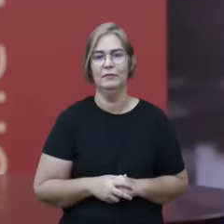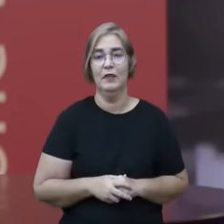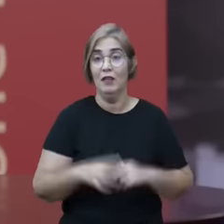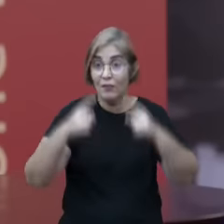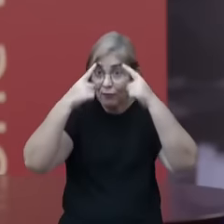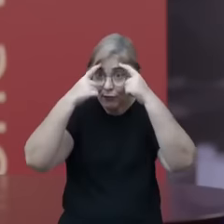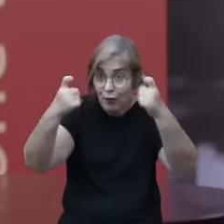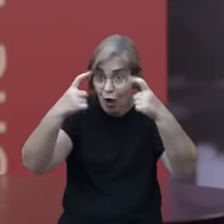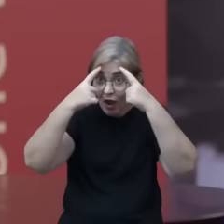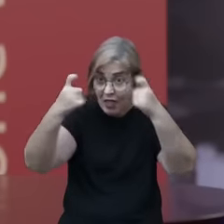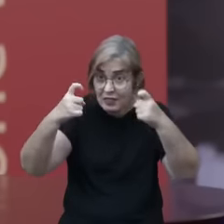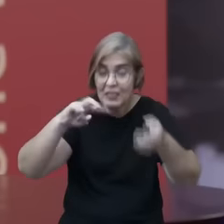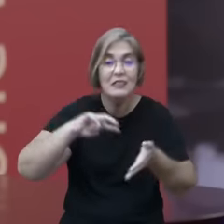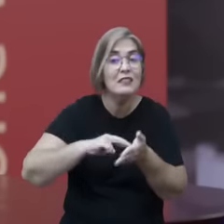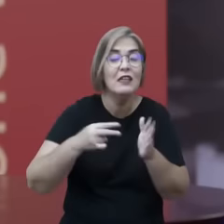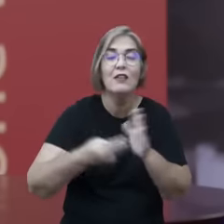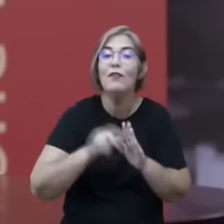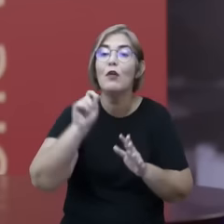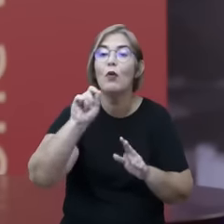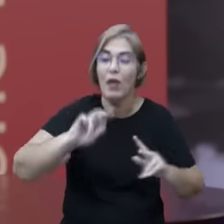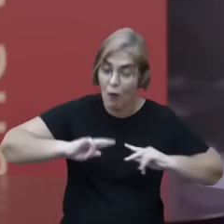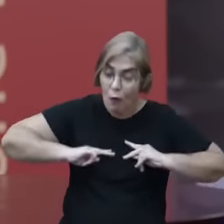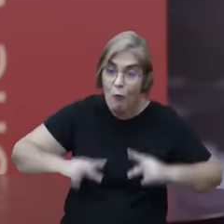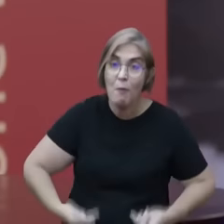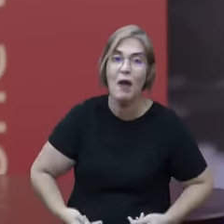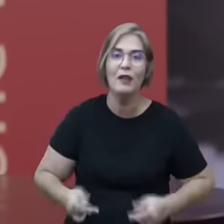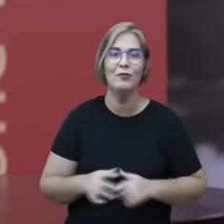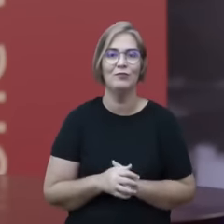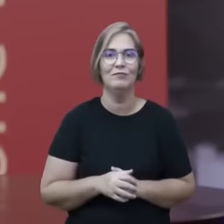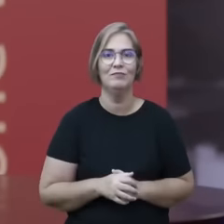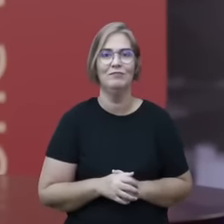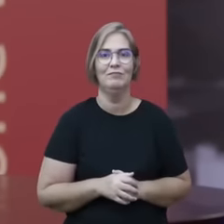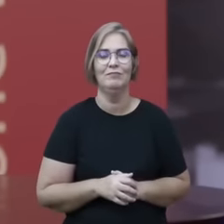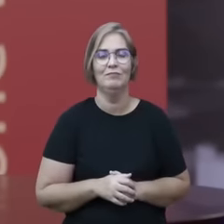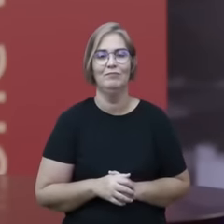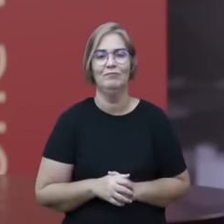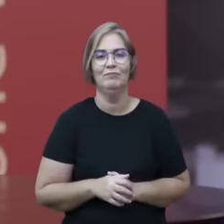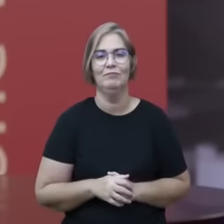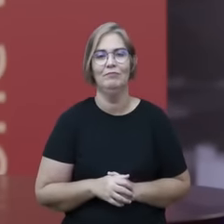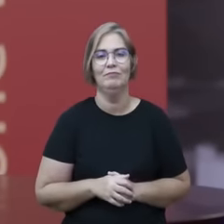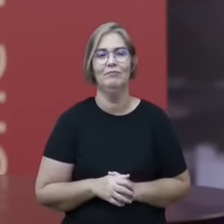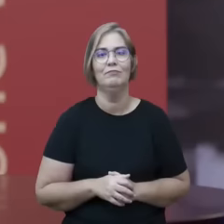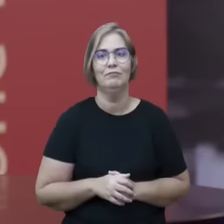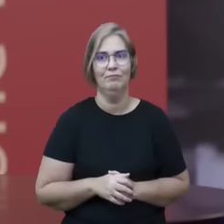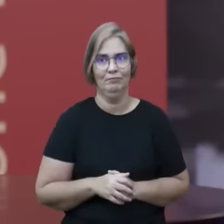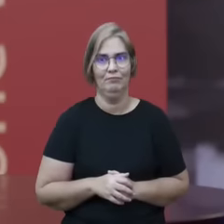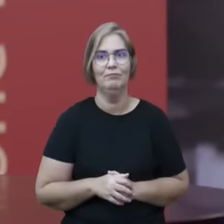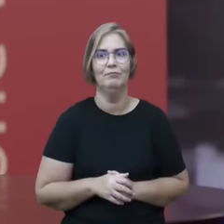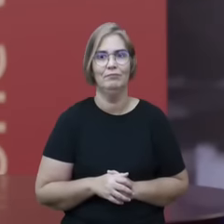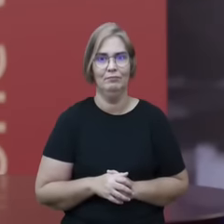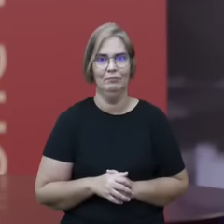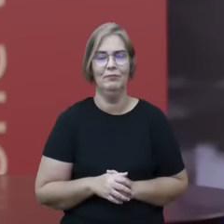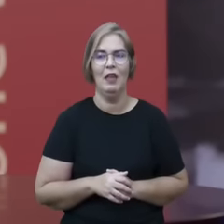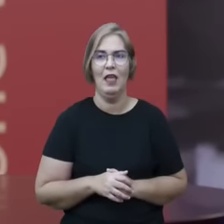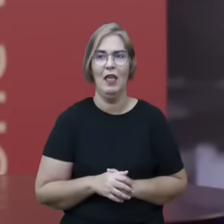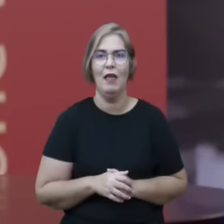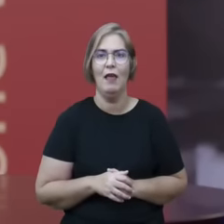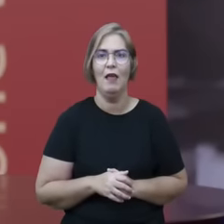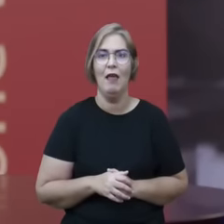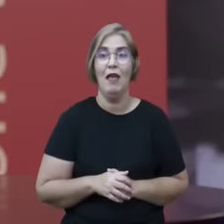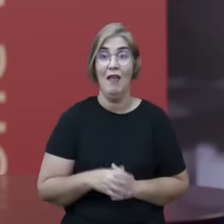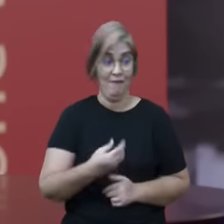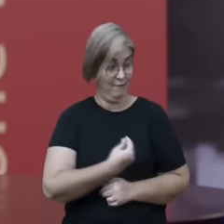é um traço dos nossos dias desde há muito tempo já, um traço da modernidade.